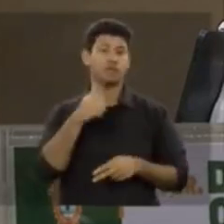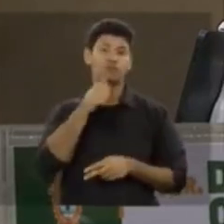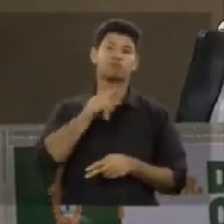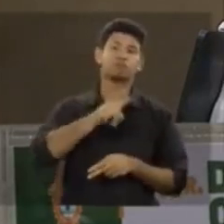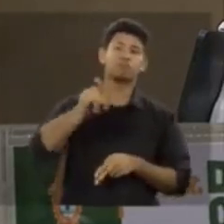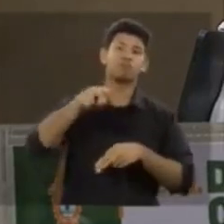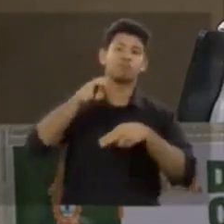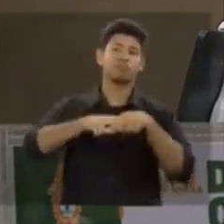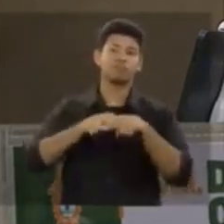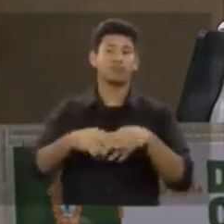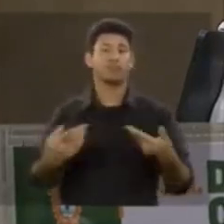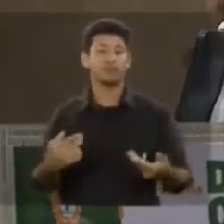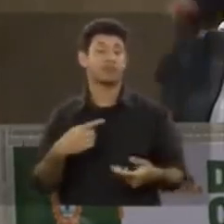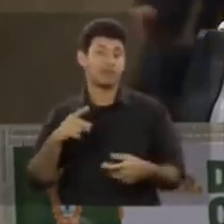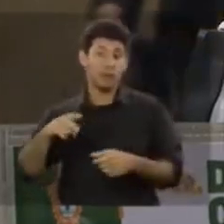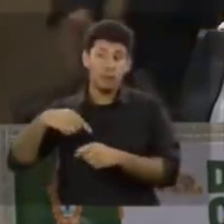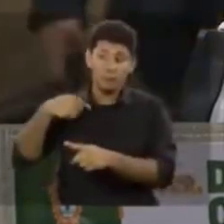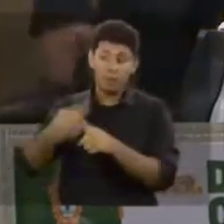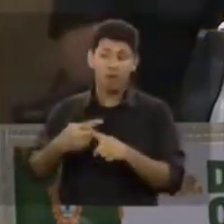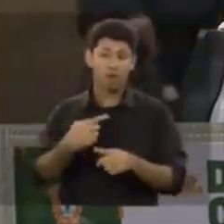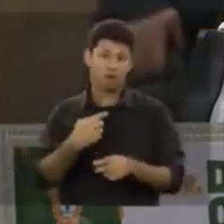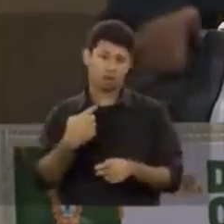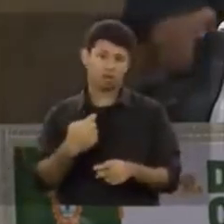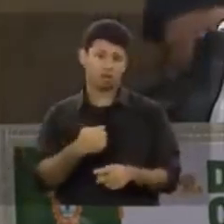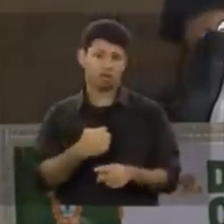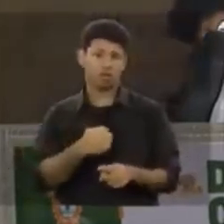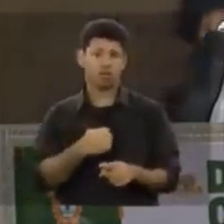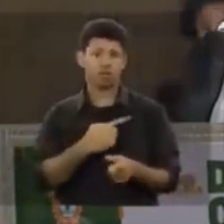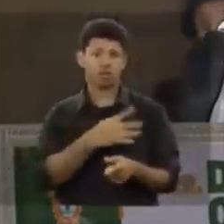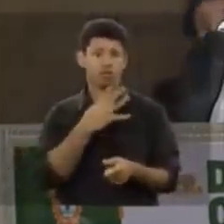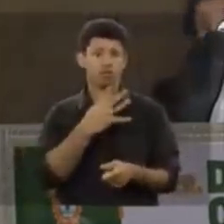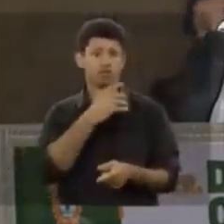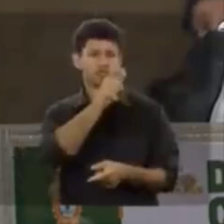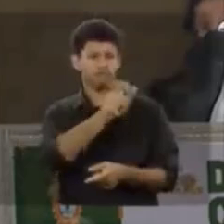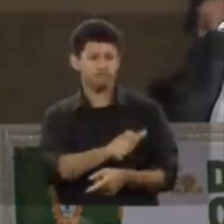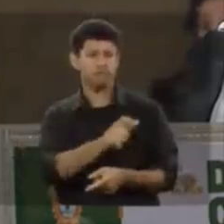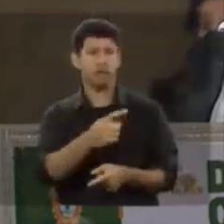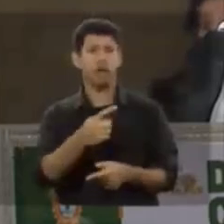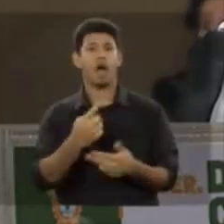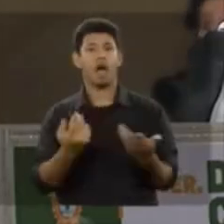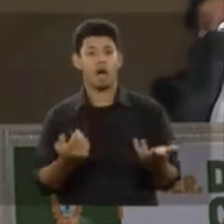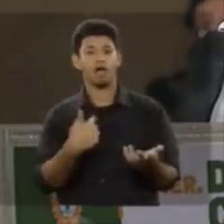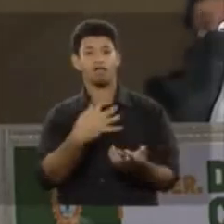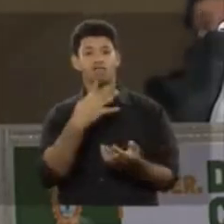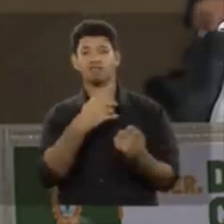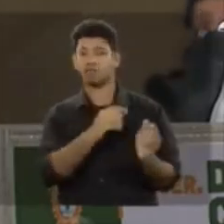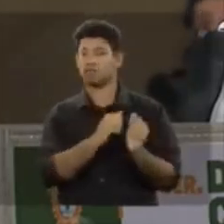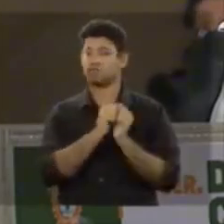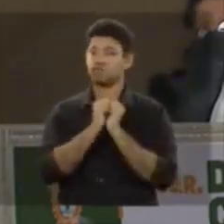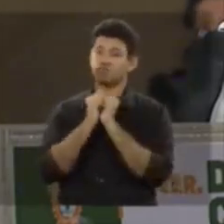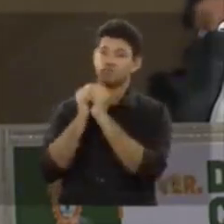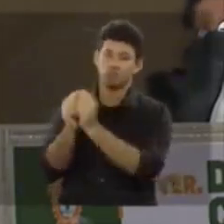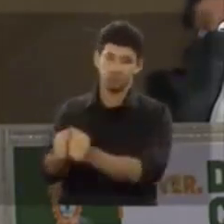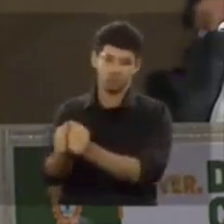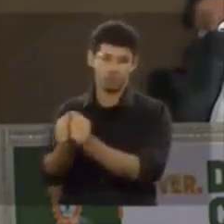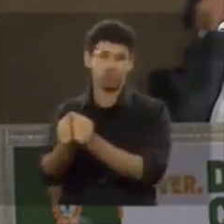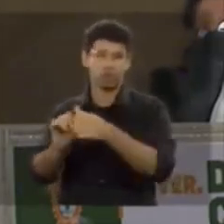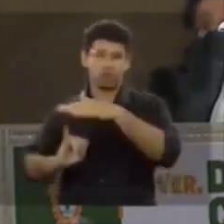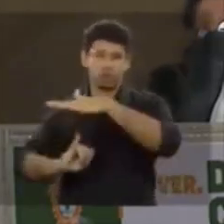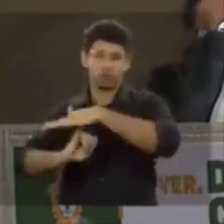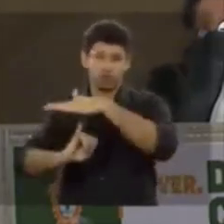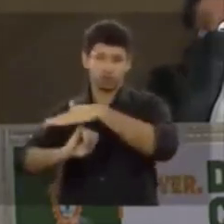lado após eu conhecer ela a institui ão que me procurou